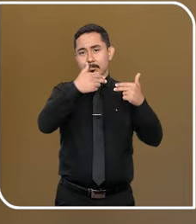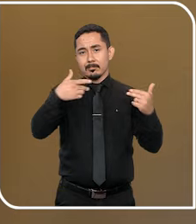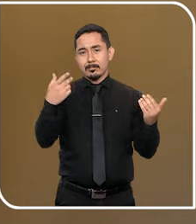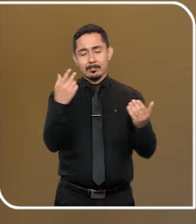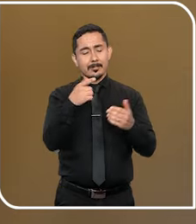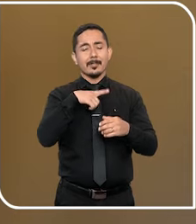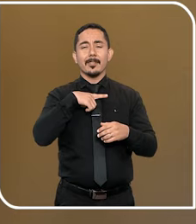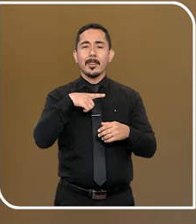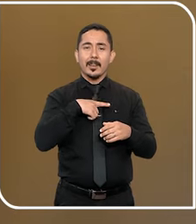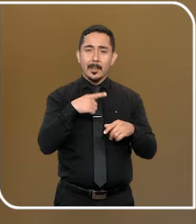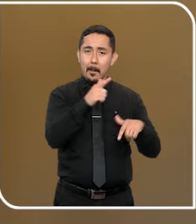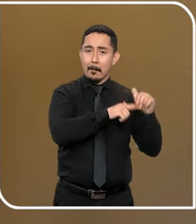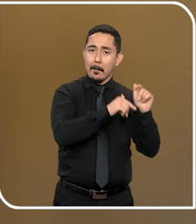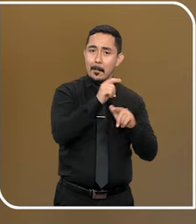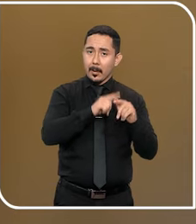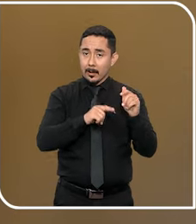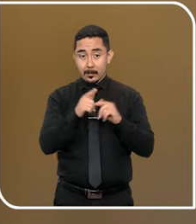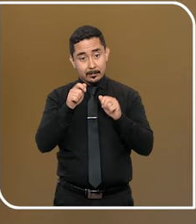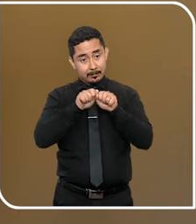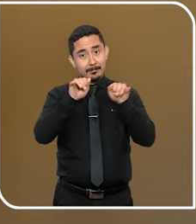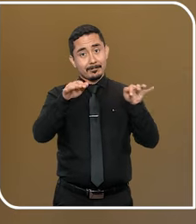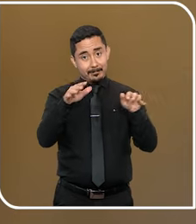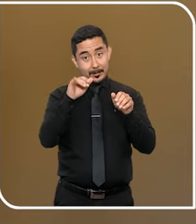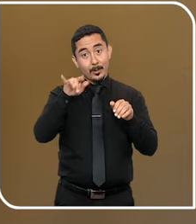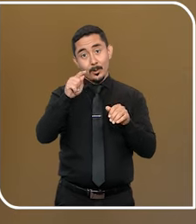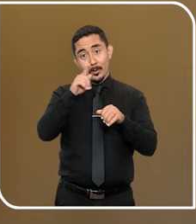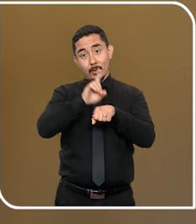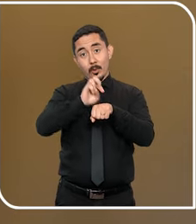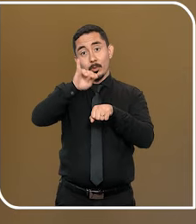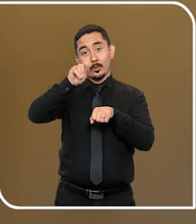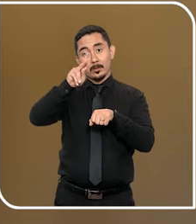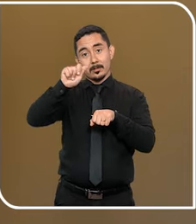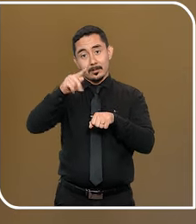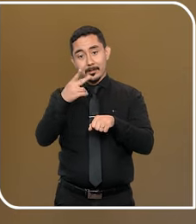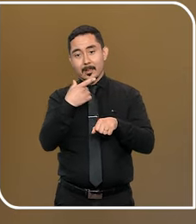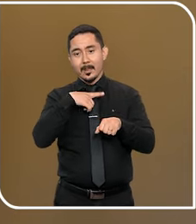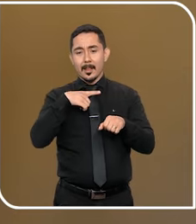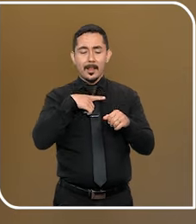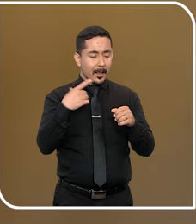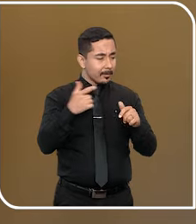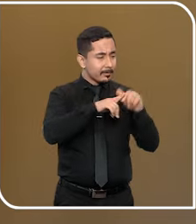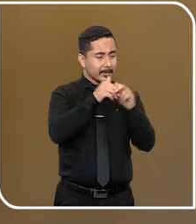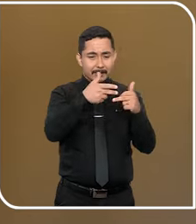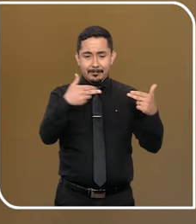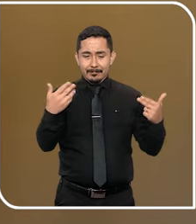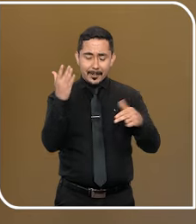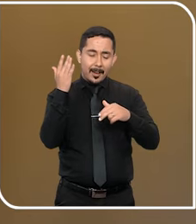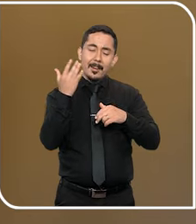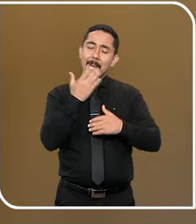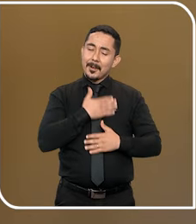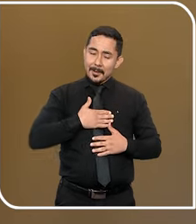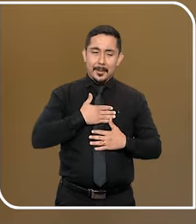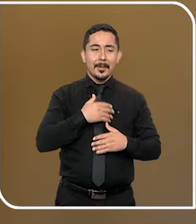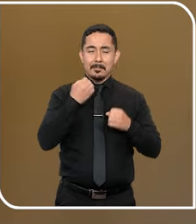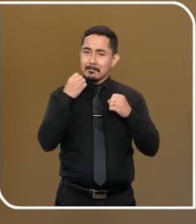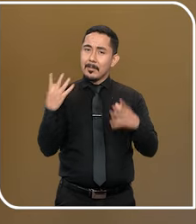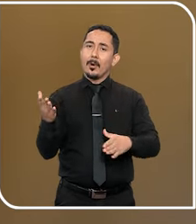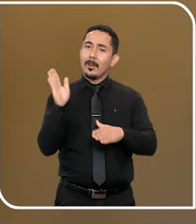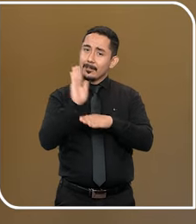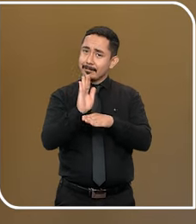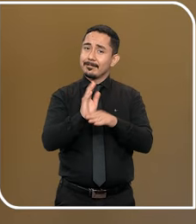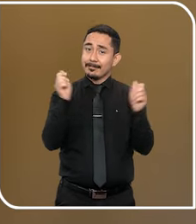comissão nunca me canso de fazer propaganda disso dout Juliana porque realmente é um material que foi produzido com muito carinho a gente sabe que tem grande